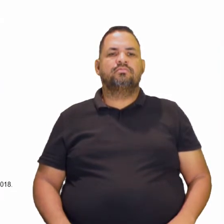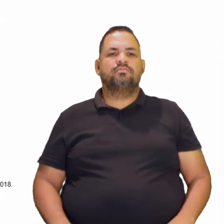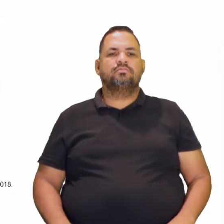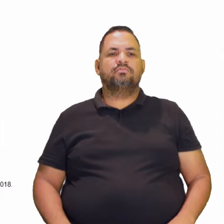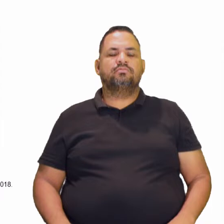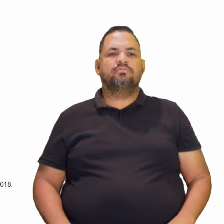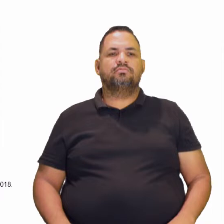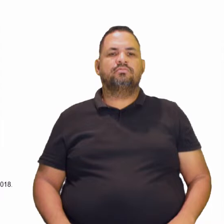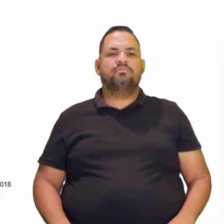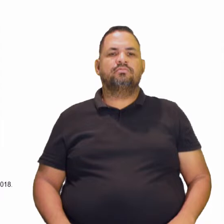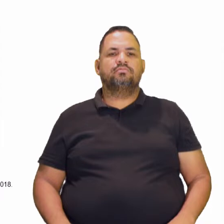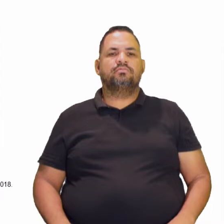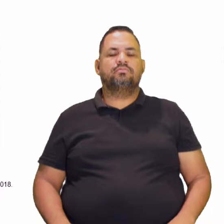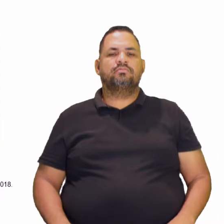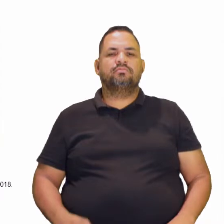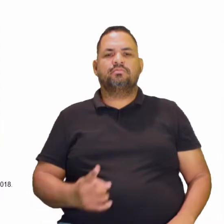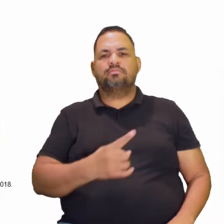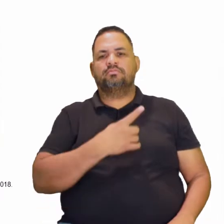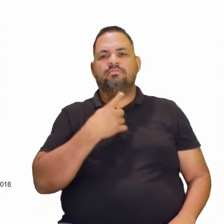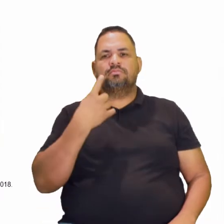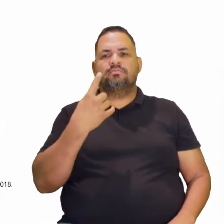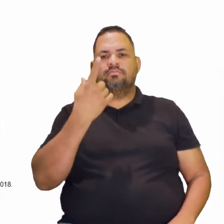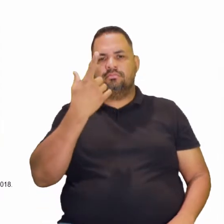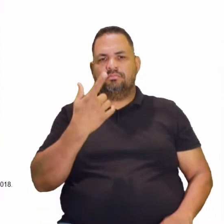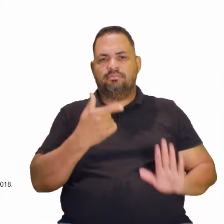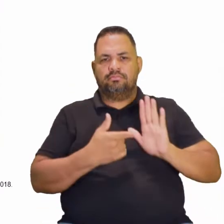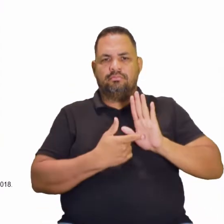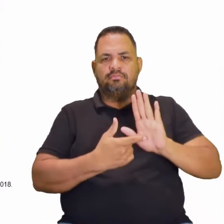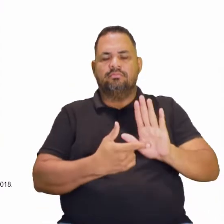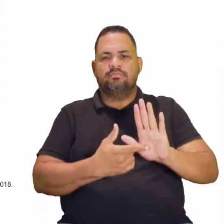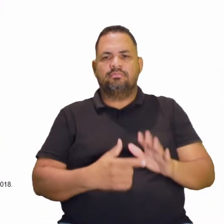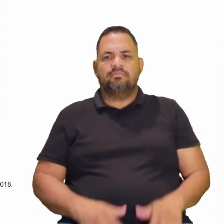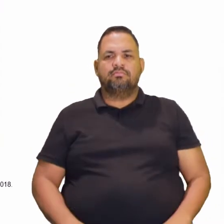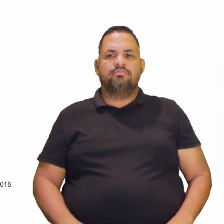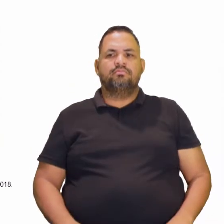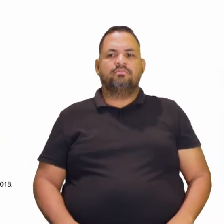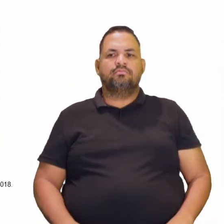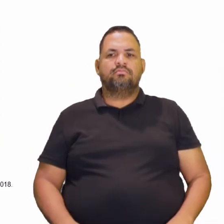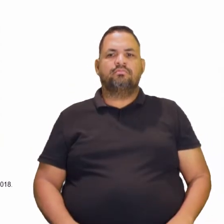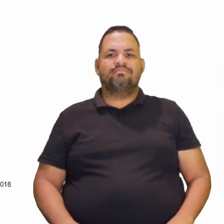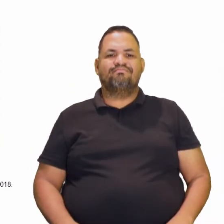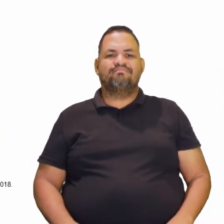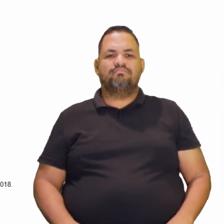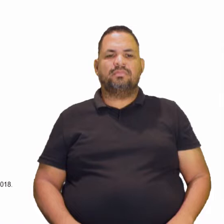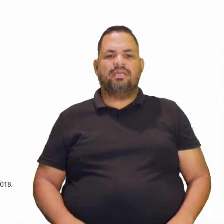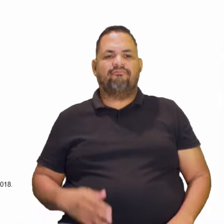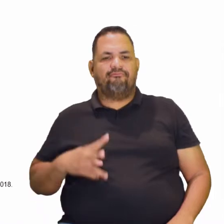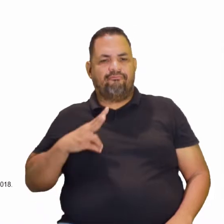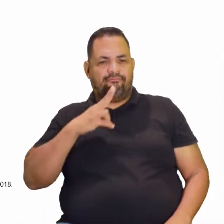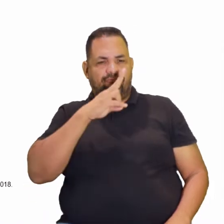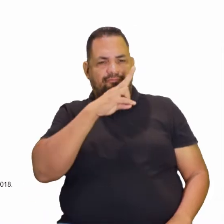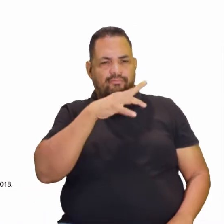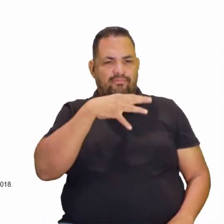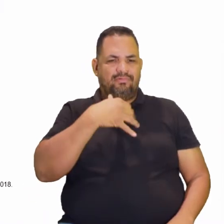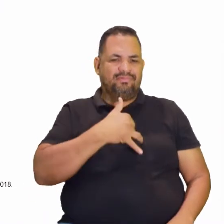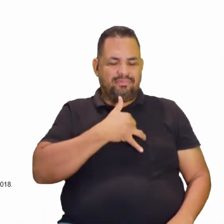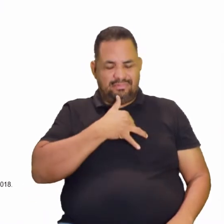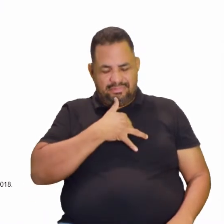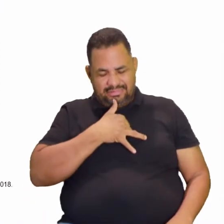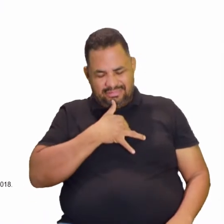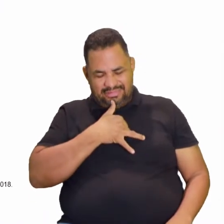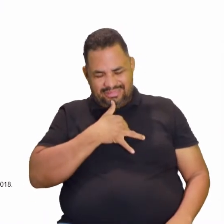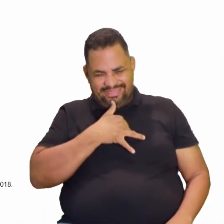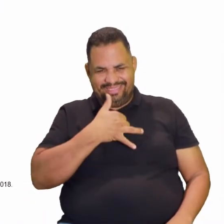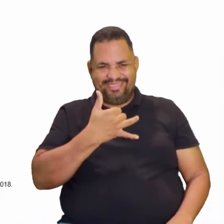Então, como a gente está falando, né? O retratado aí, ele traz uma aguda melancolia no seu olhar,